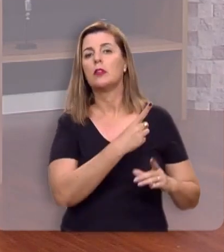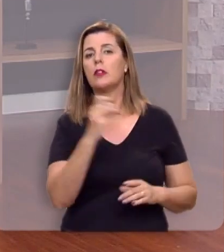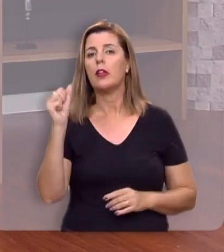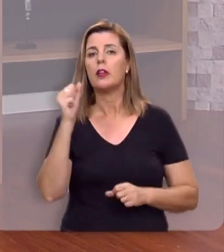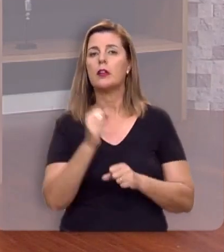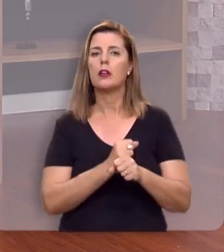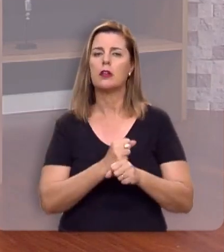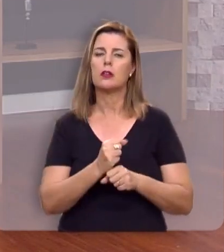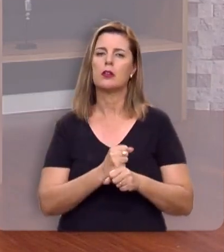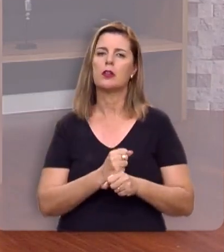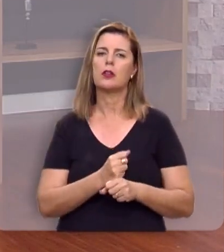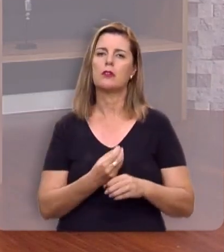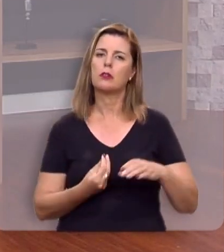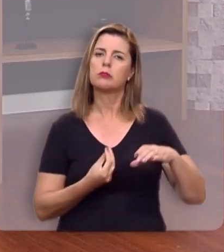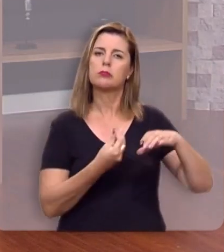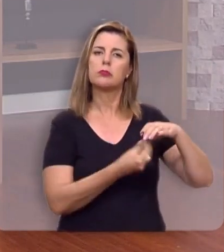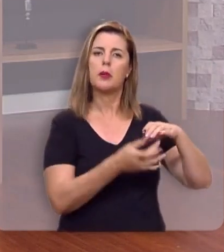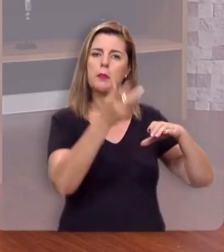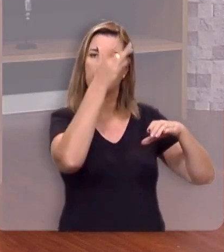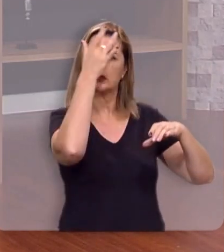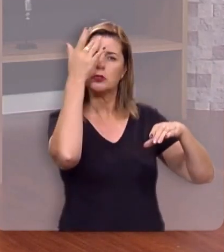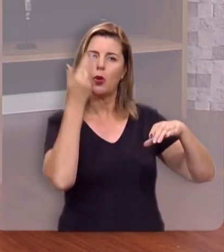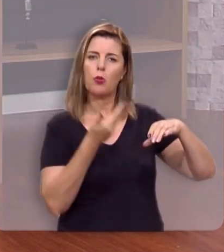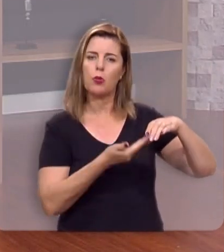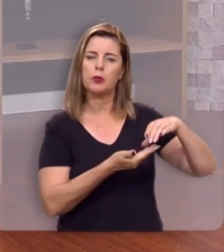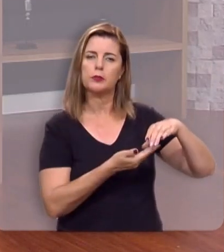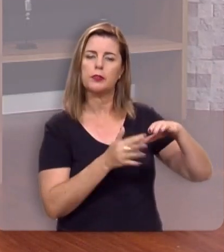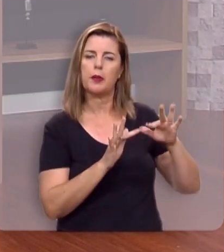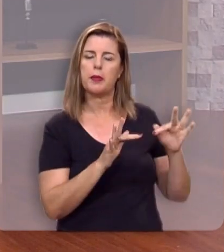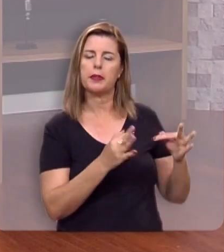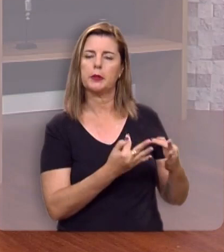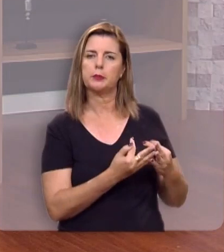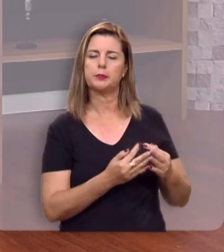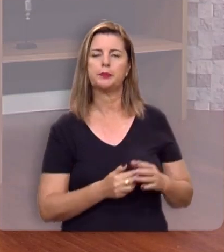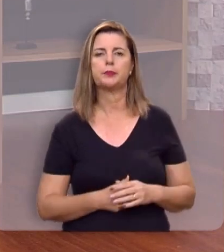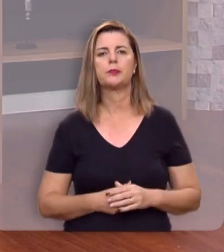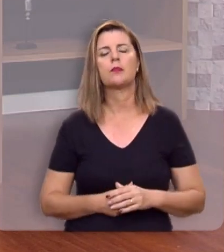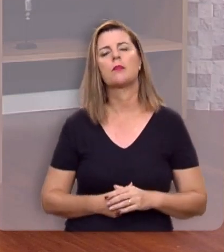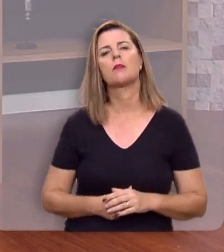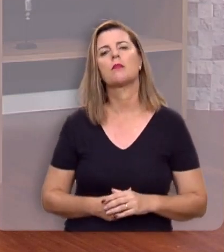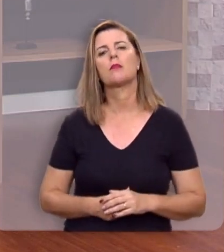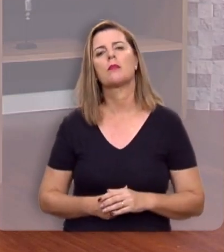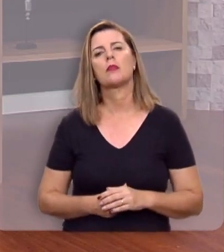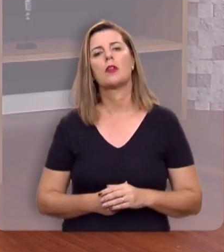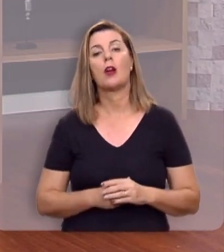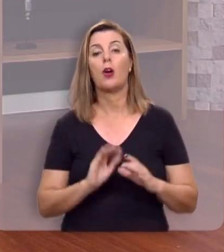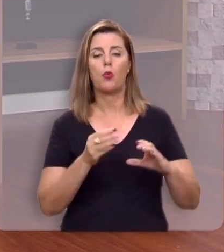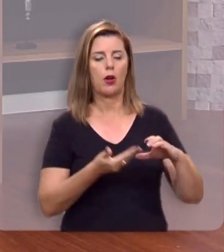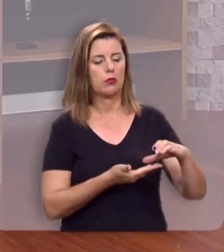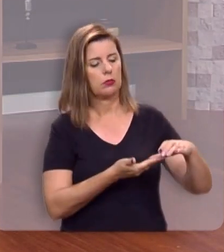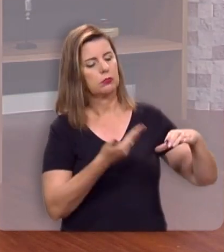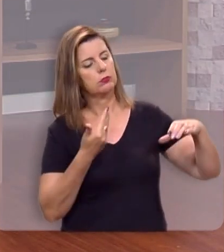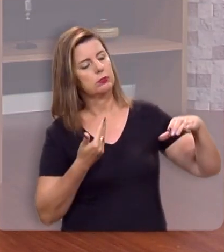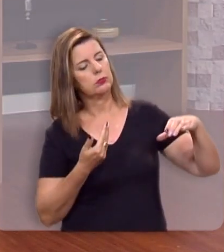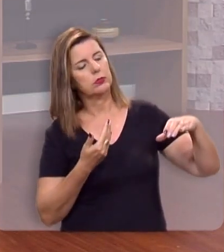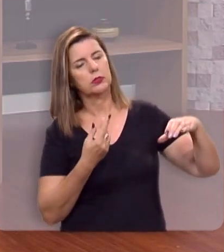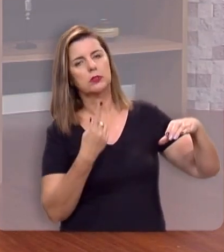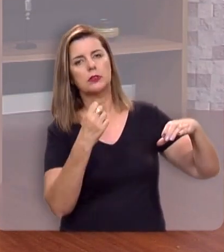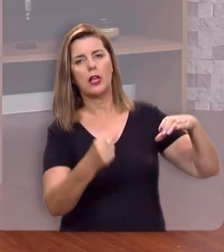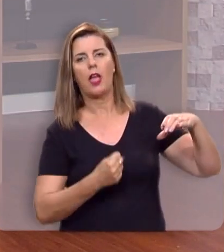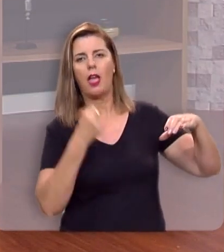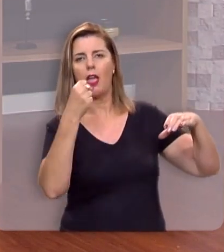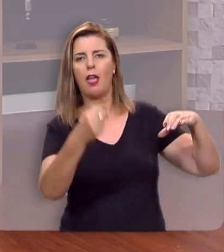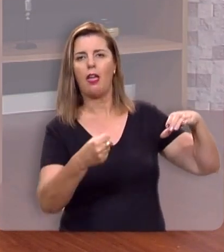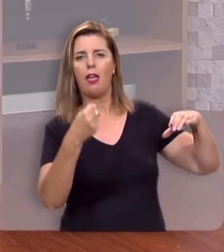100 anos vai sepultar uma pessoa da família. Quando abrir essa cova, depois de